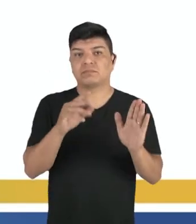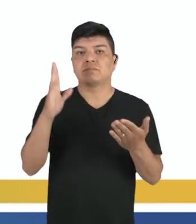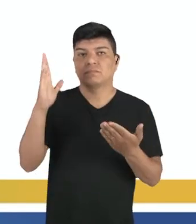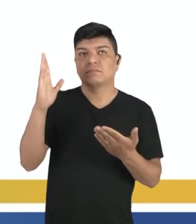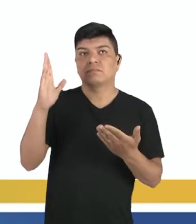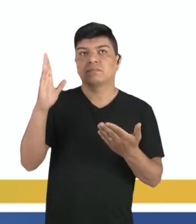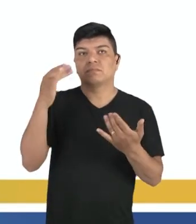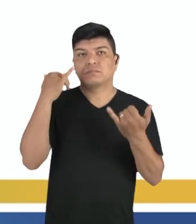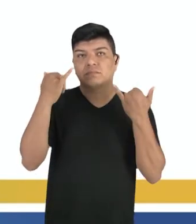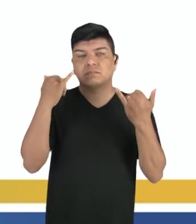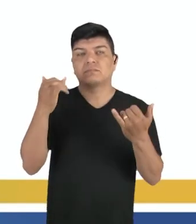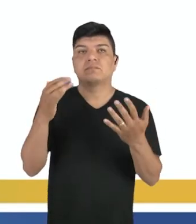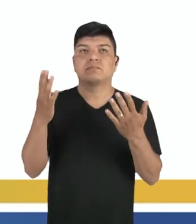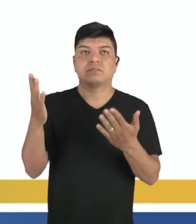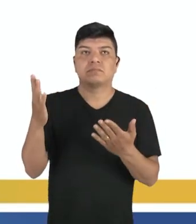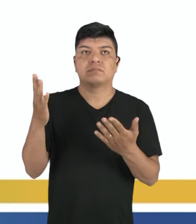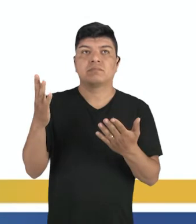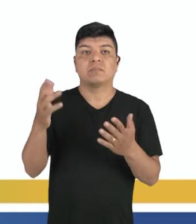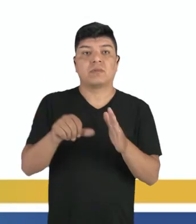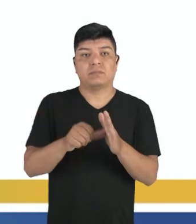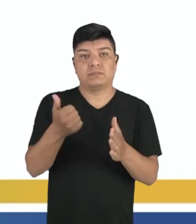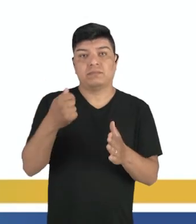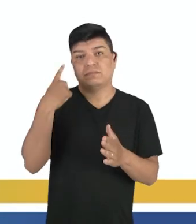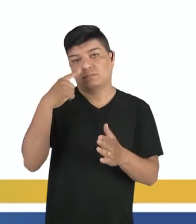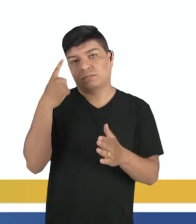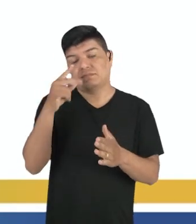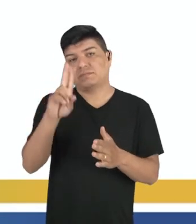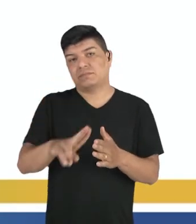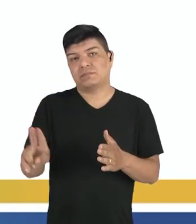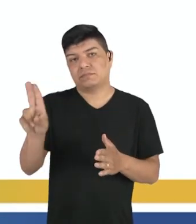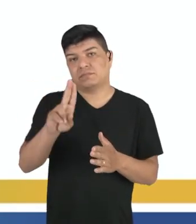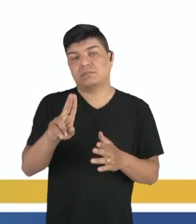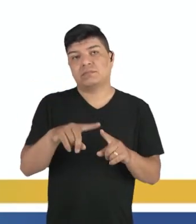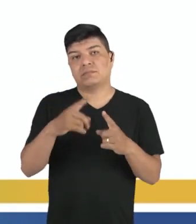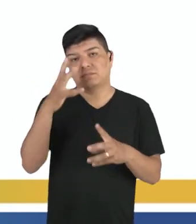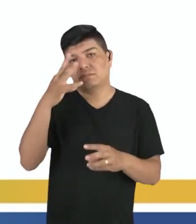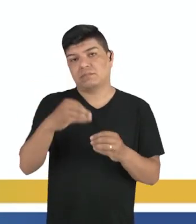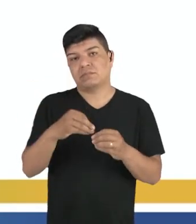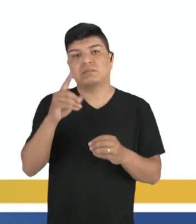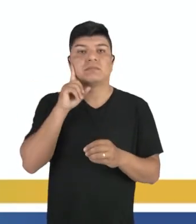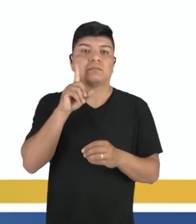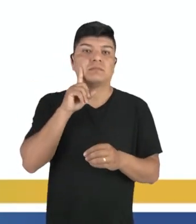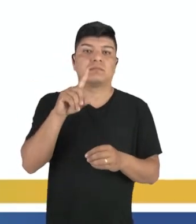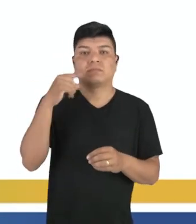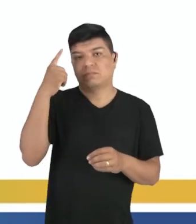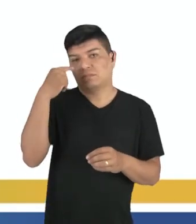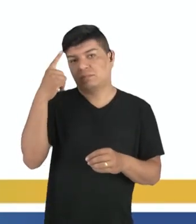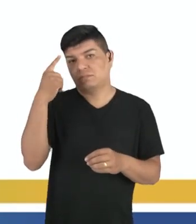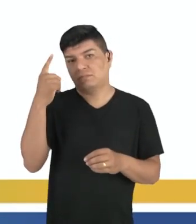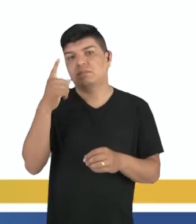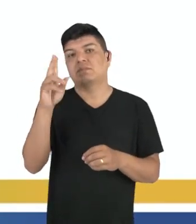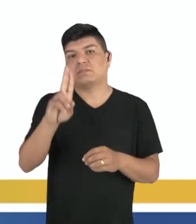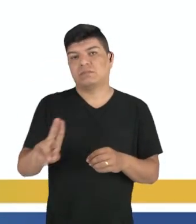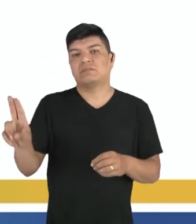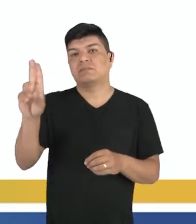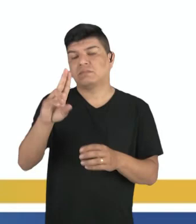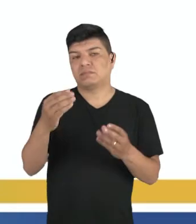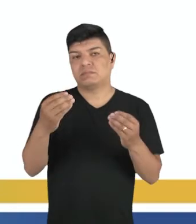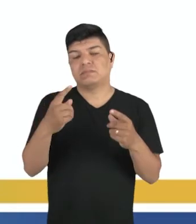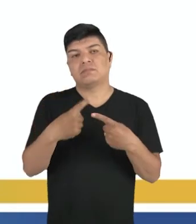notícia, tá? Que, ou seja, foi a primeira vez que o espanhol foi utilizado. Nós sabemos que nos Estados Unidos o espanhol ele é bem utilizado,